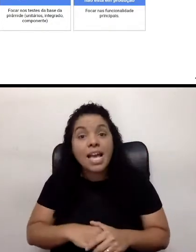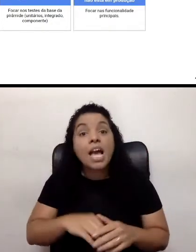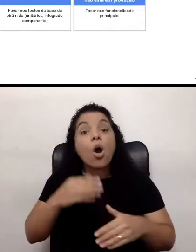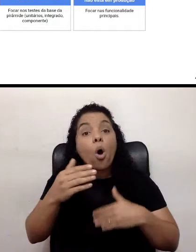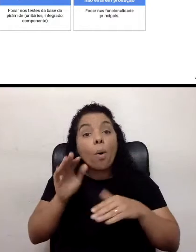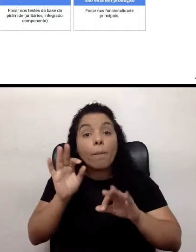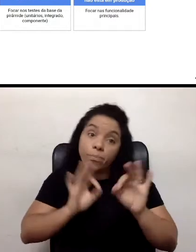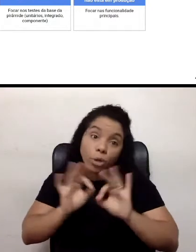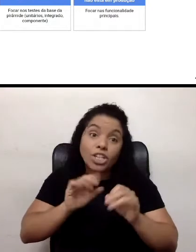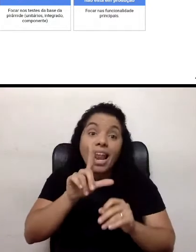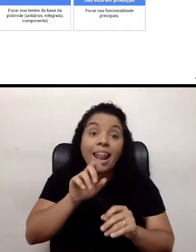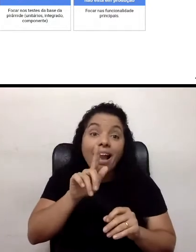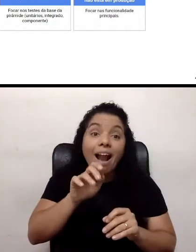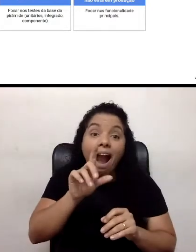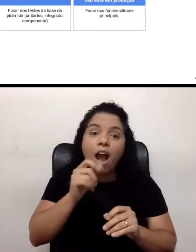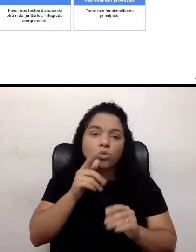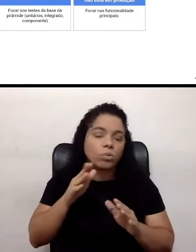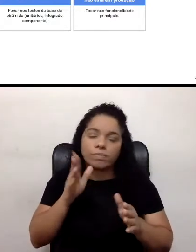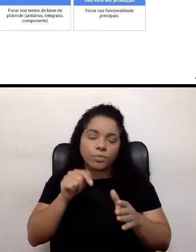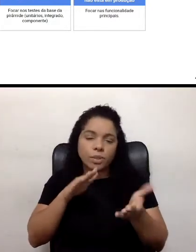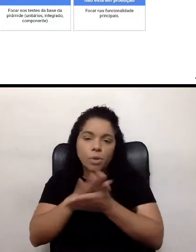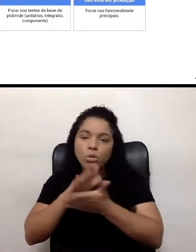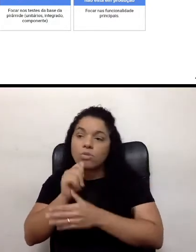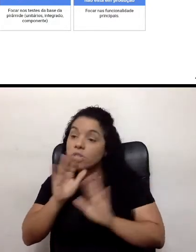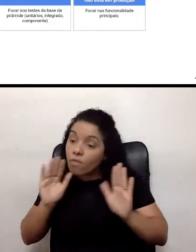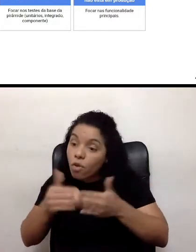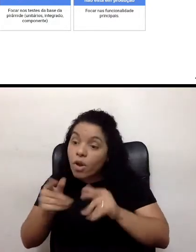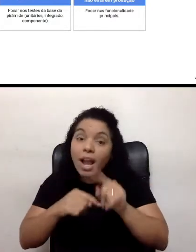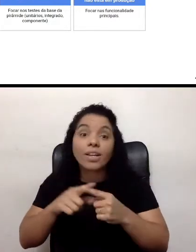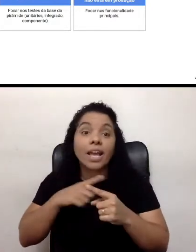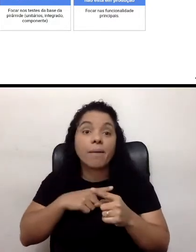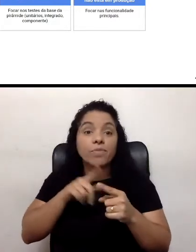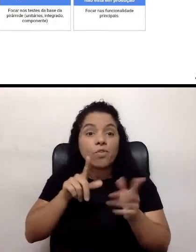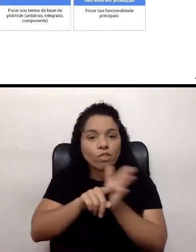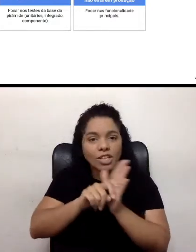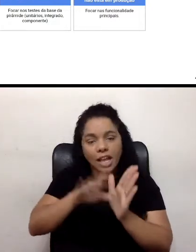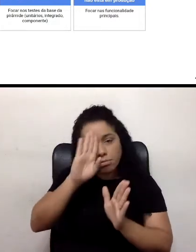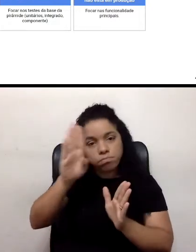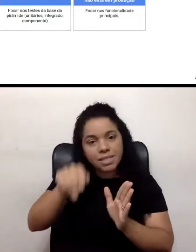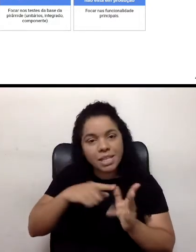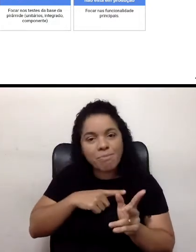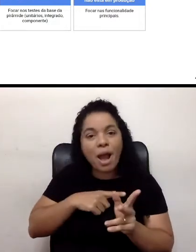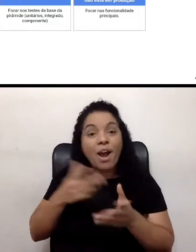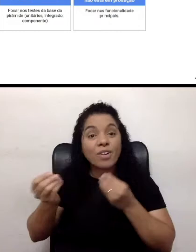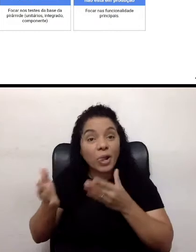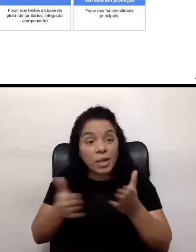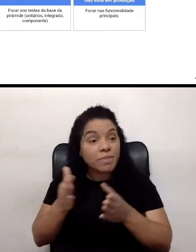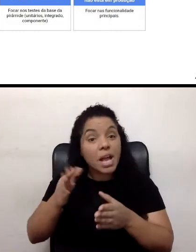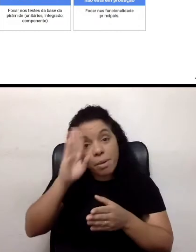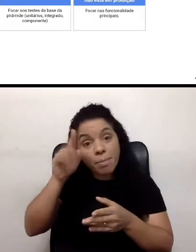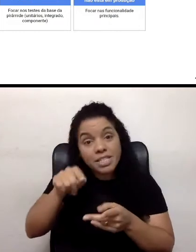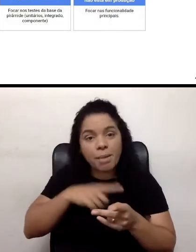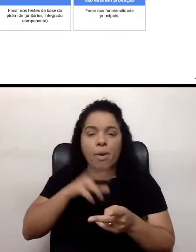está em produção. Vamos pensar assim, você vai focar onde? Nas funcionalidades principais, no caminho principal do usuário,